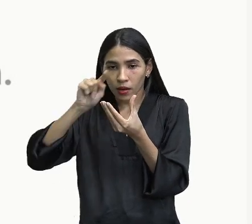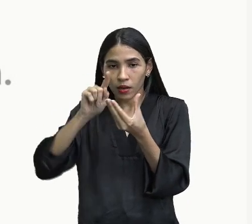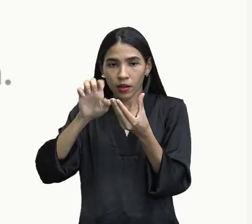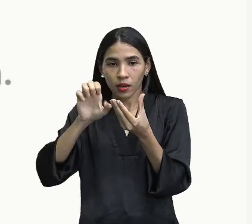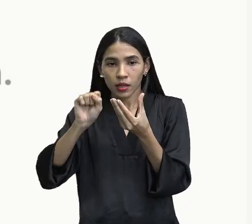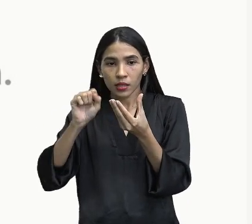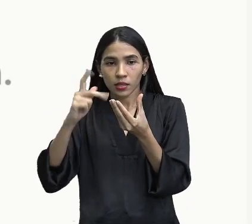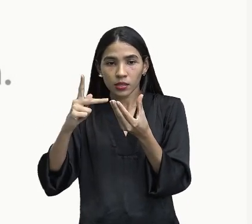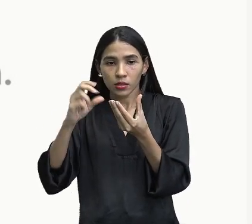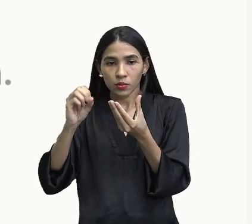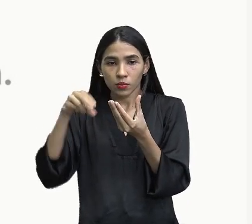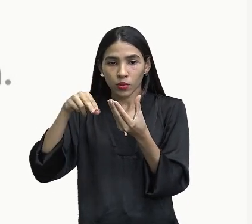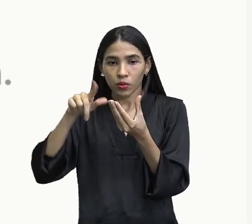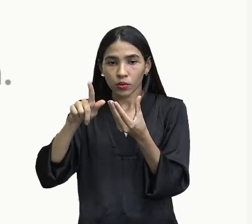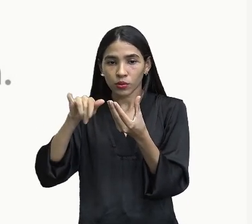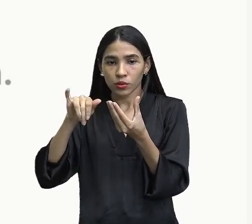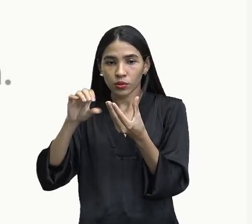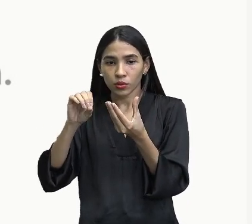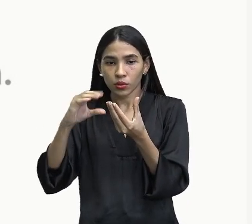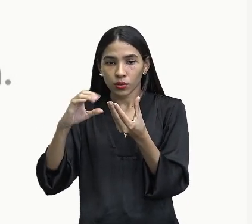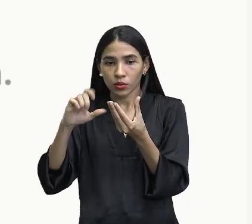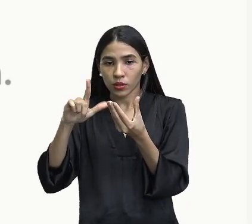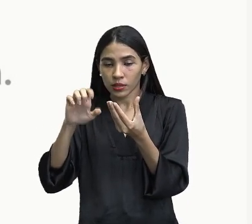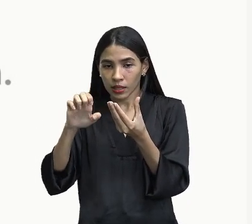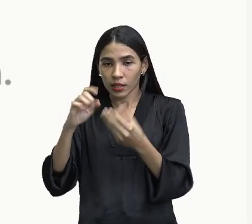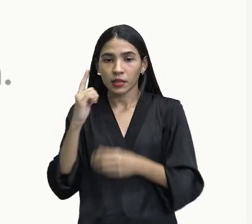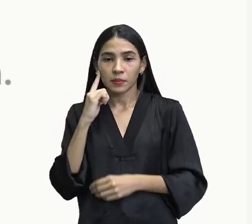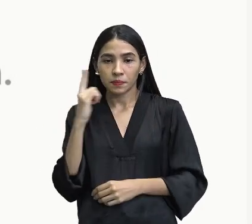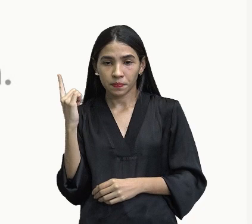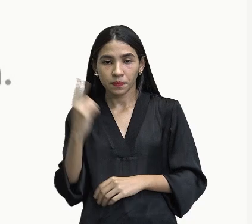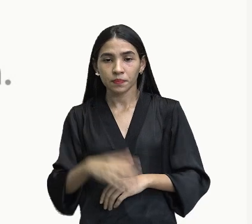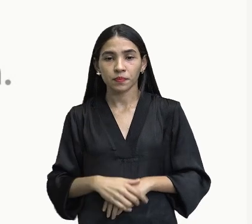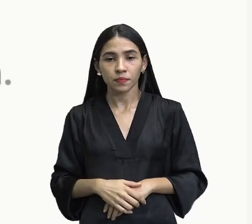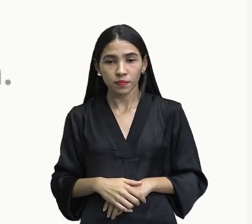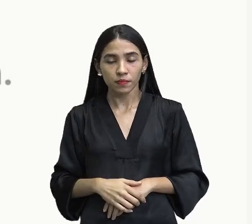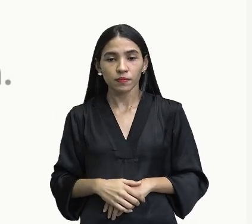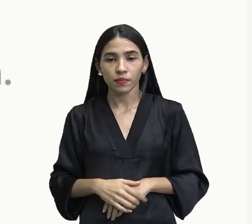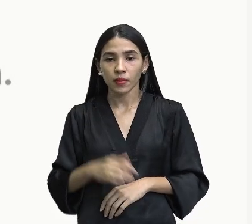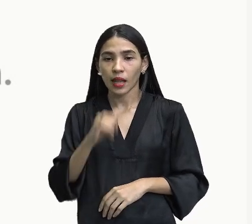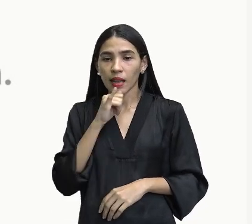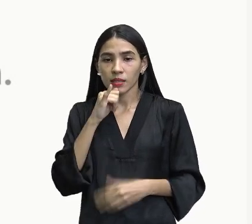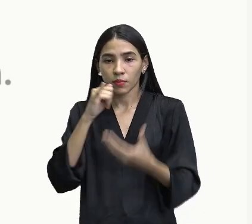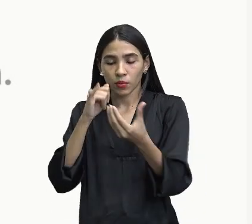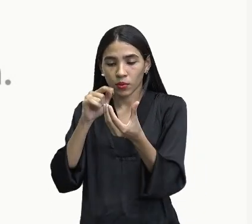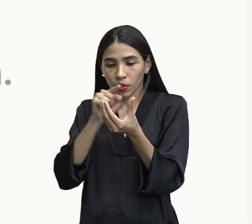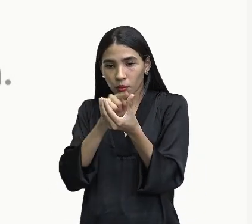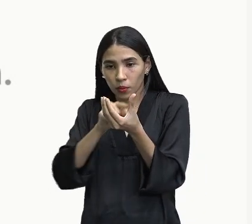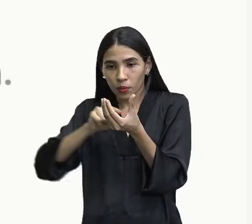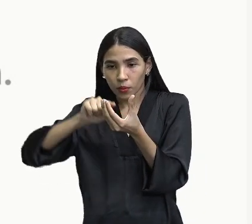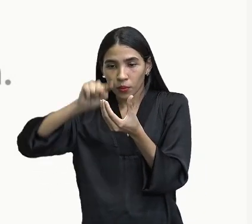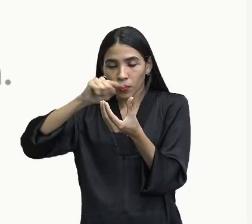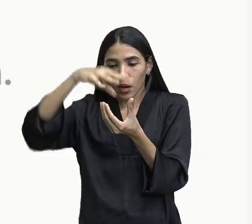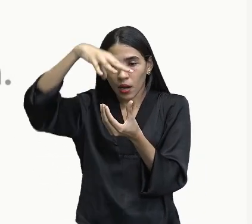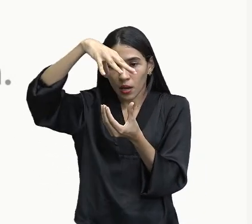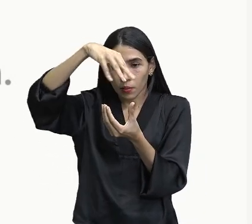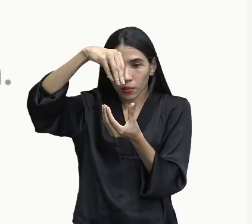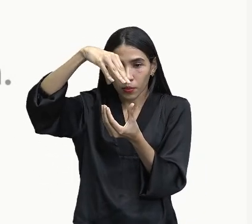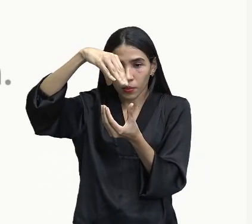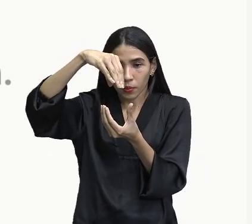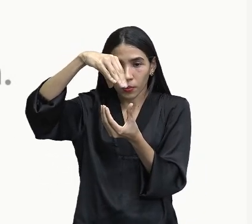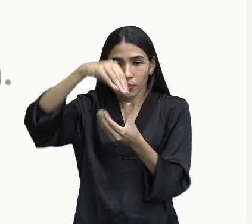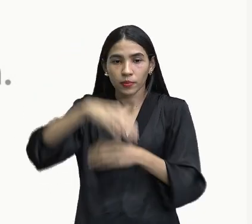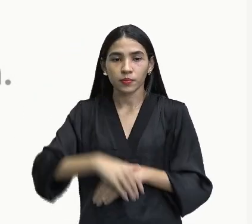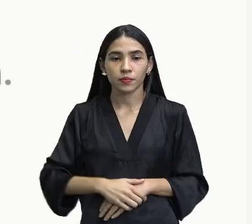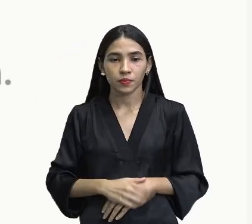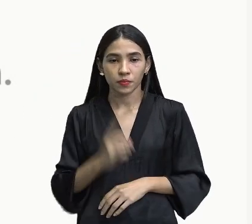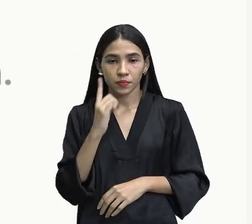palavrinha aqui, mais uma no seu vocabulário de biologia, a qual se abre no ósculo. Então, esse indivíduo